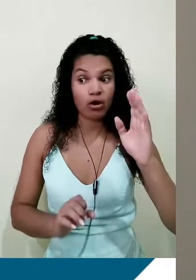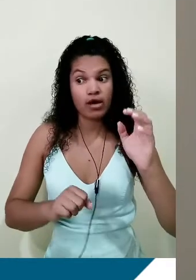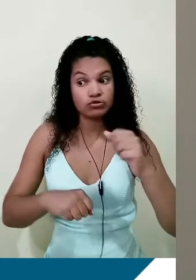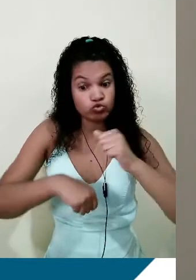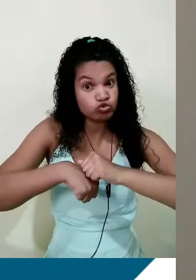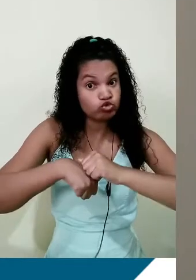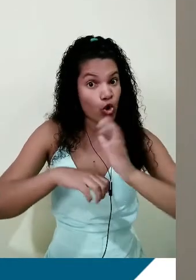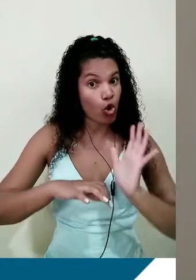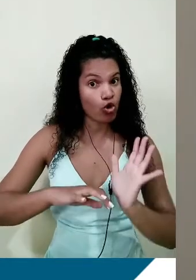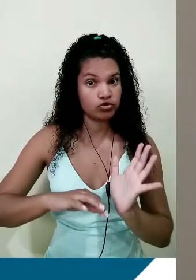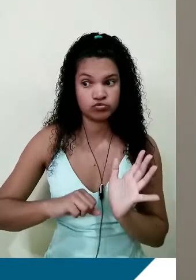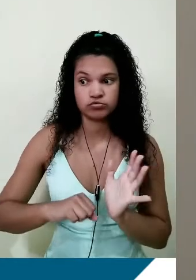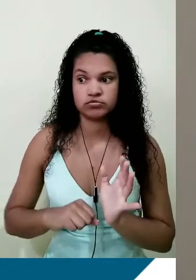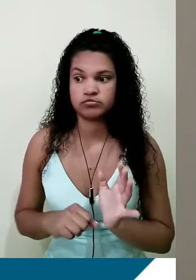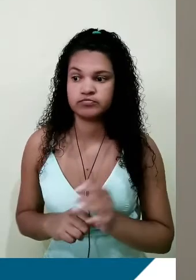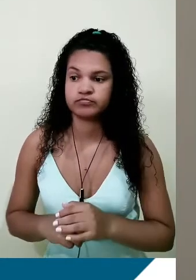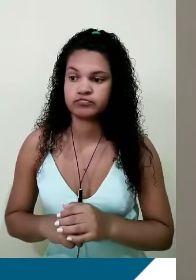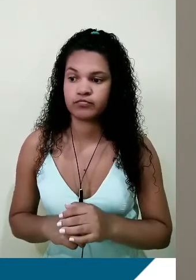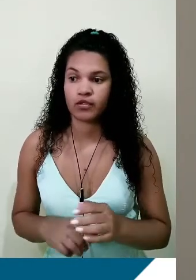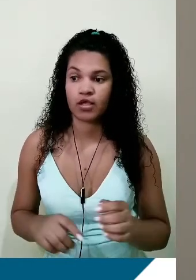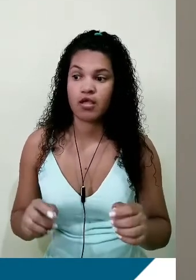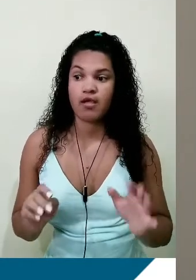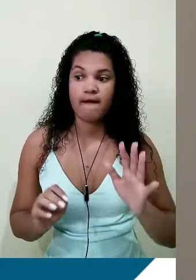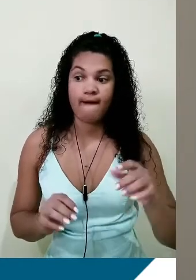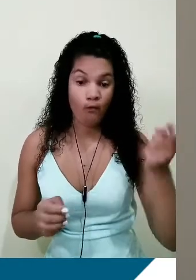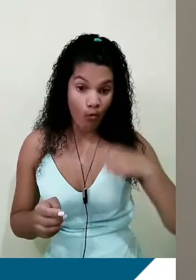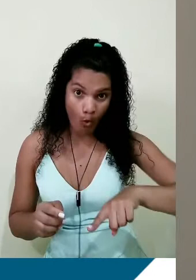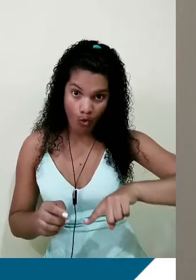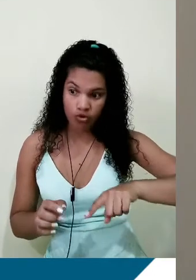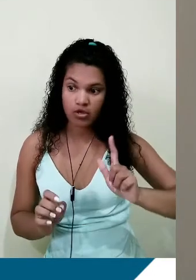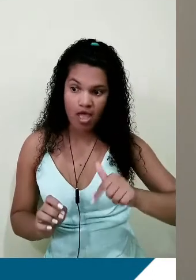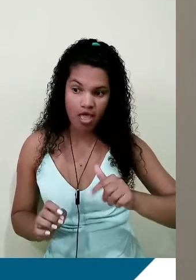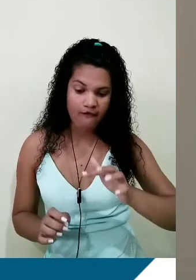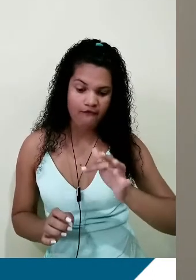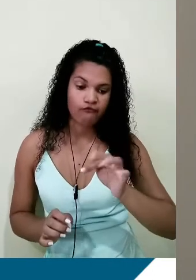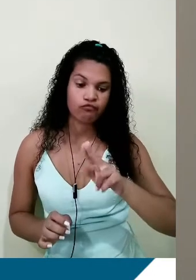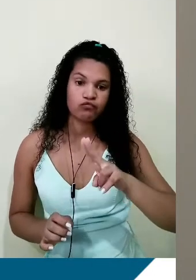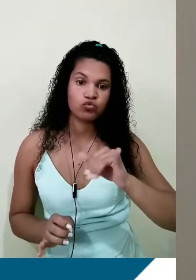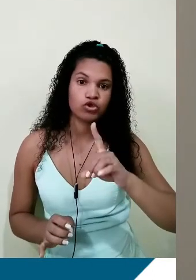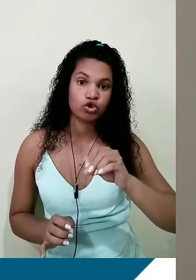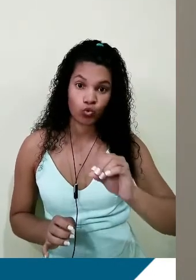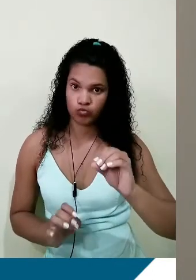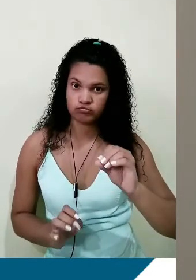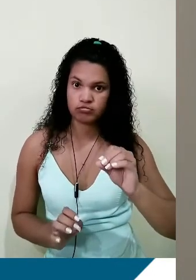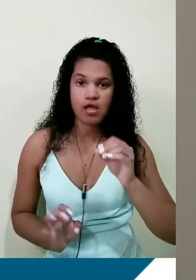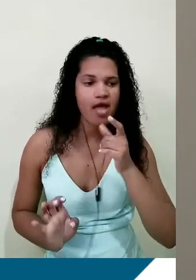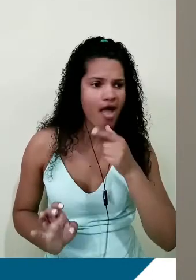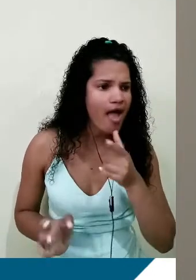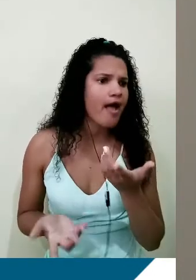A convecção a gente vê principalmente em fluidos.